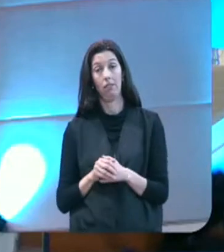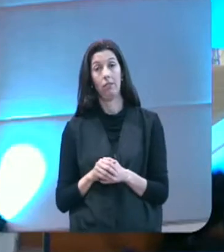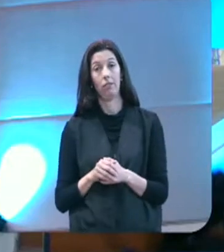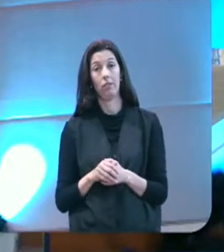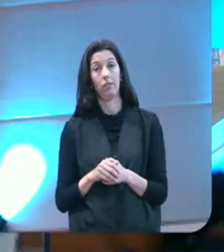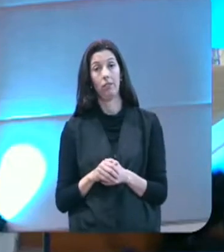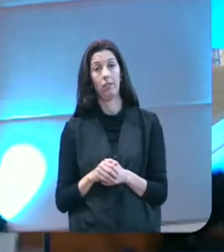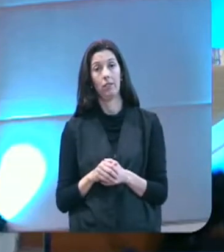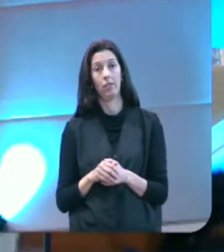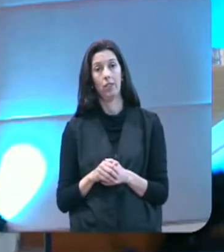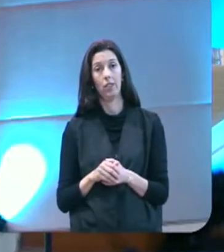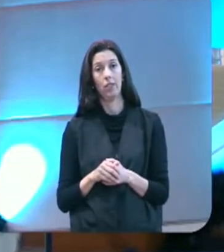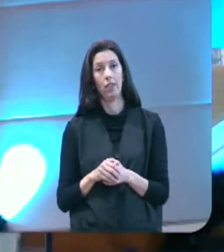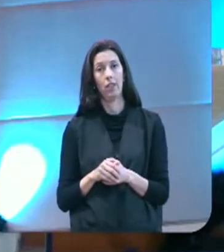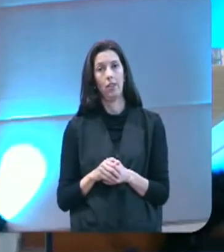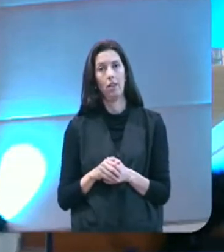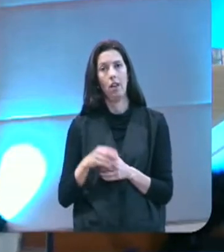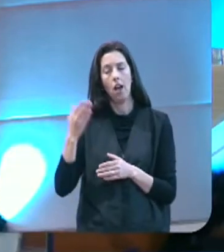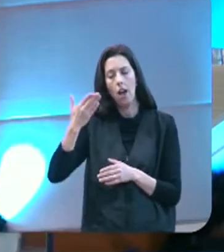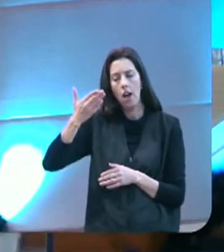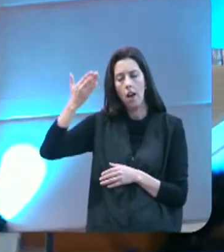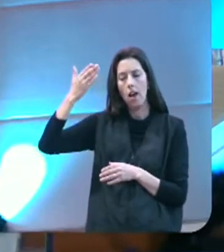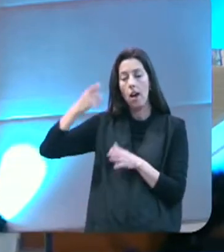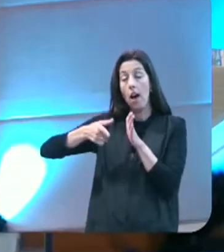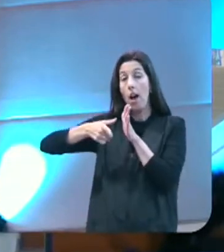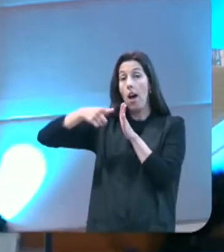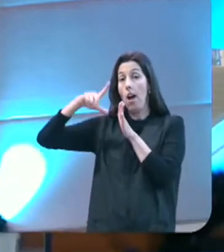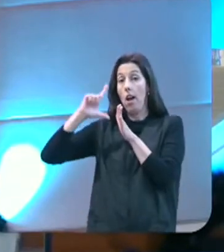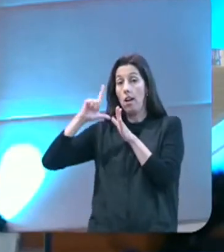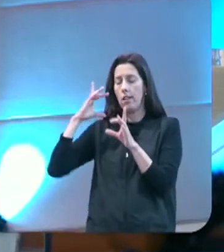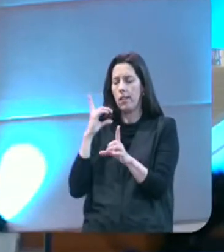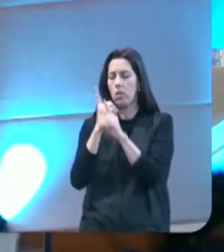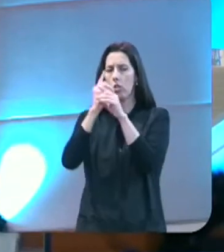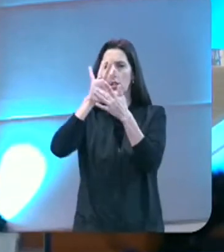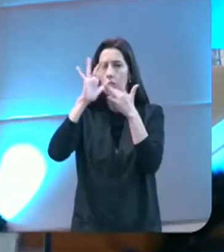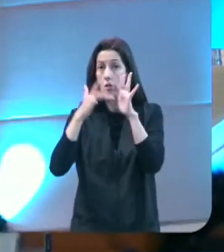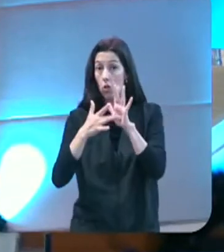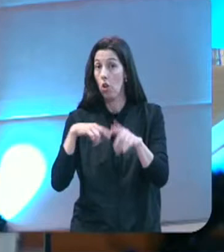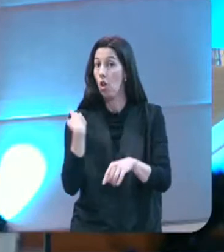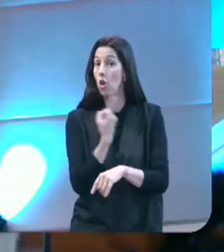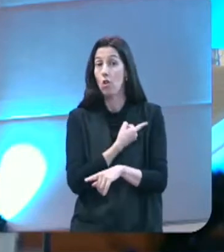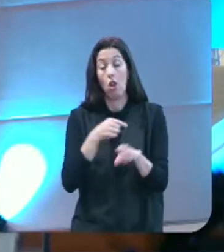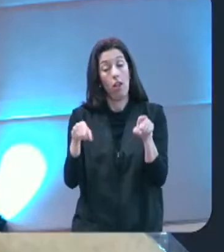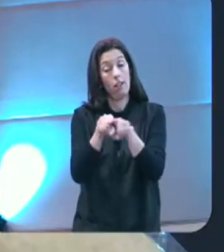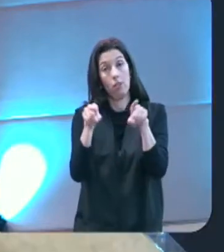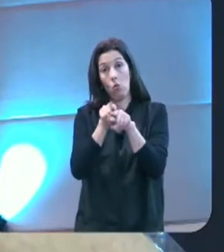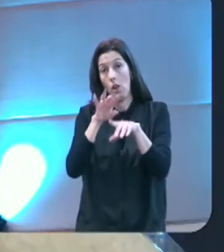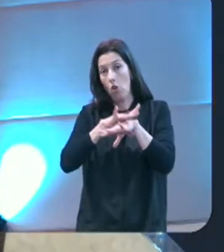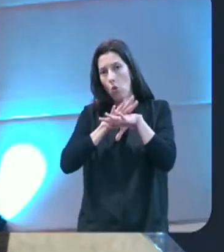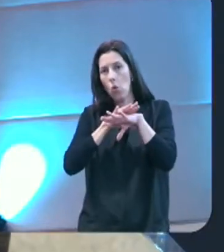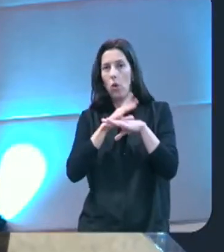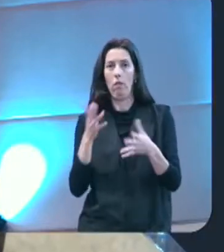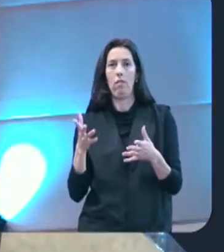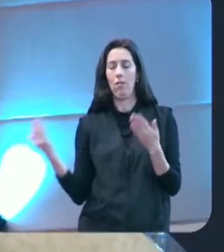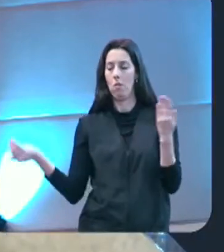E antes do nosso encontro com o Senhor Jesus, nós também estávamos completamente falidos,